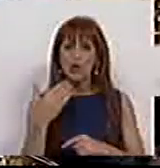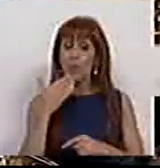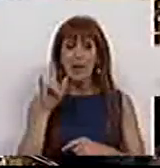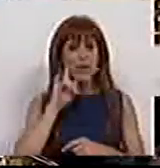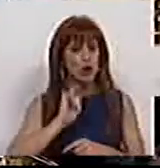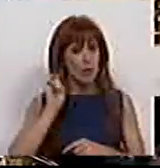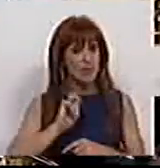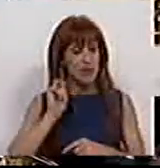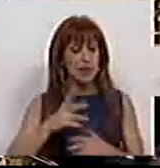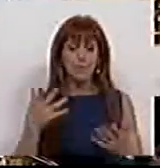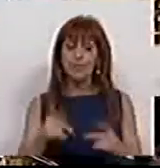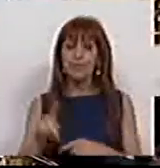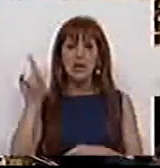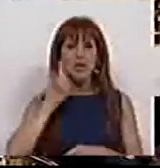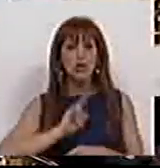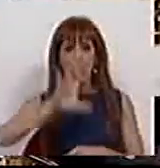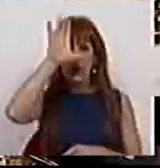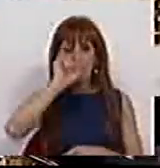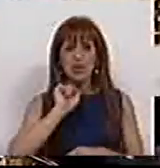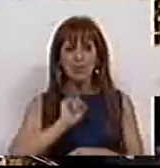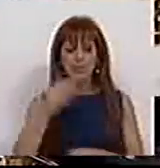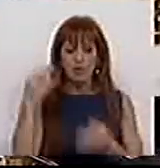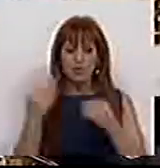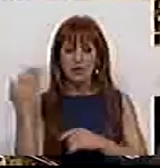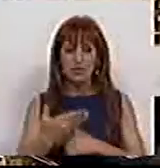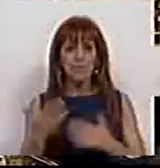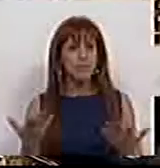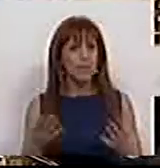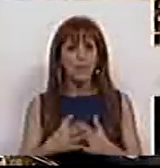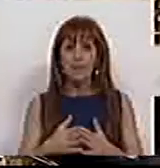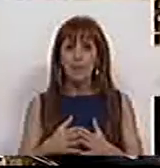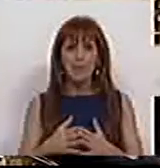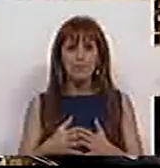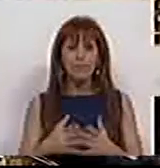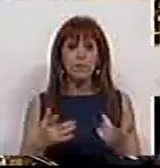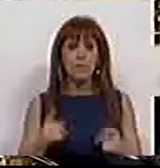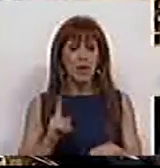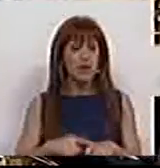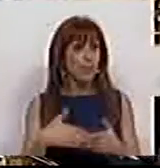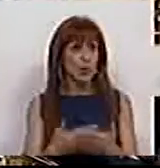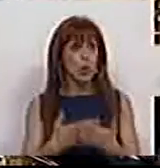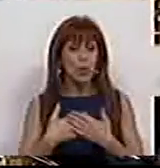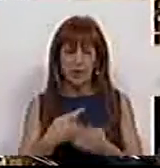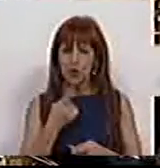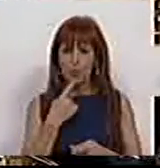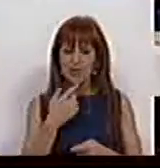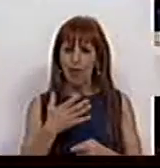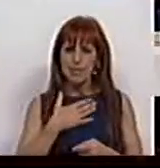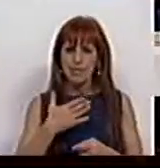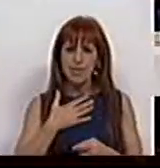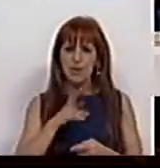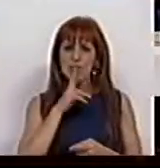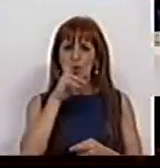Muito obrigada, Sra. Presidente. A Sra. Ministra da Justiça não deixou tempo, eu percebo que não